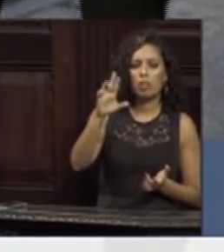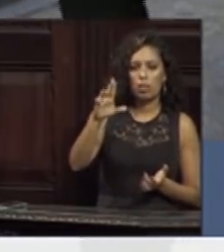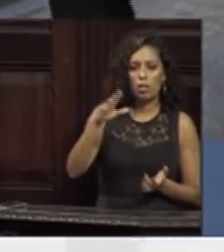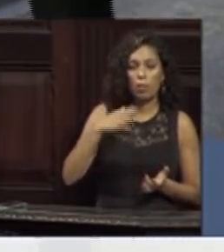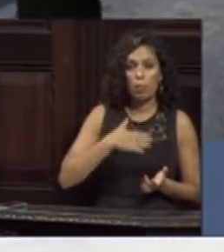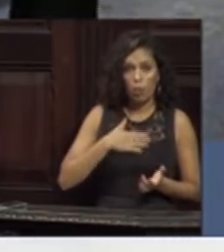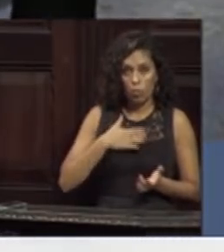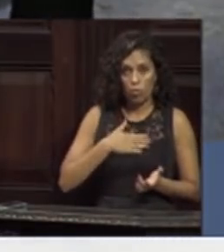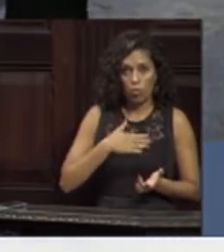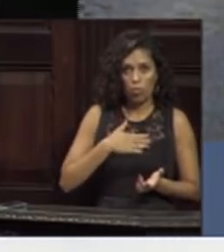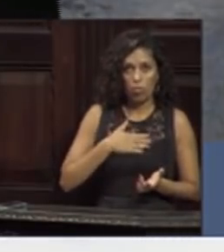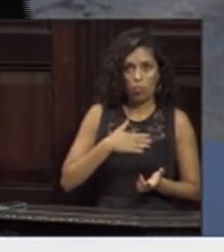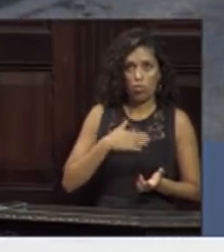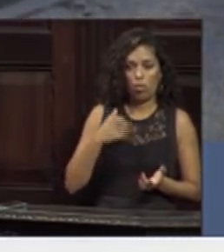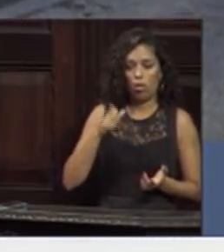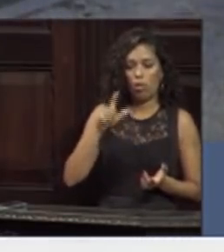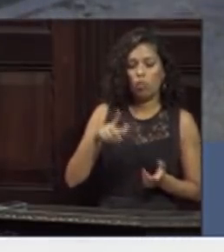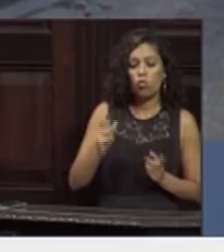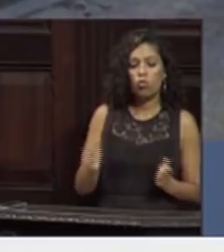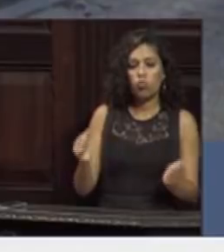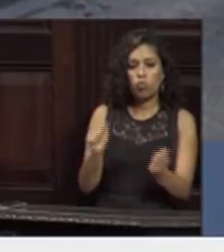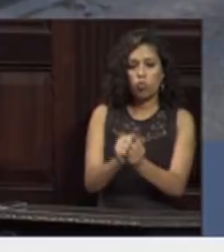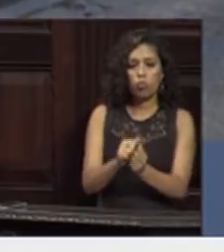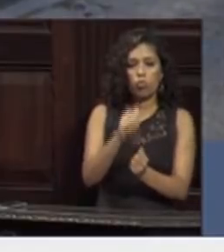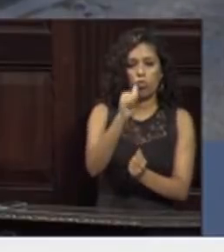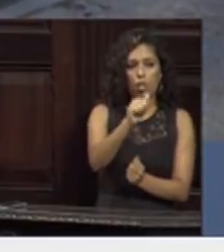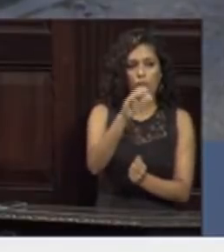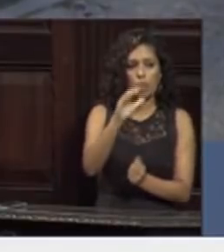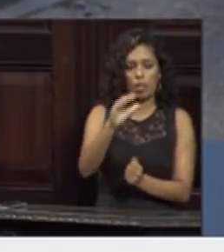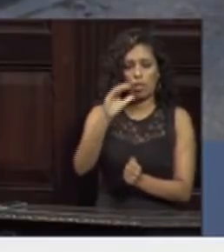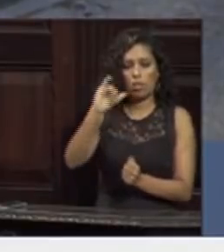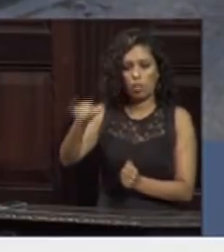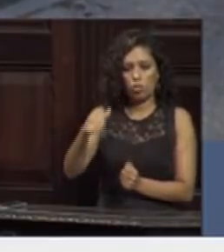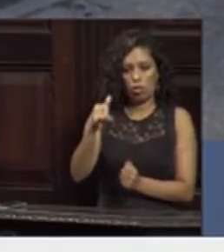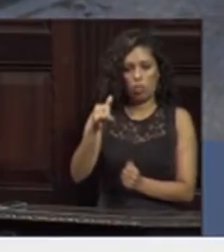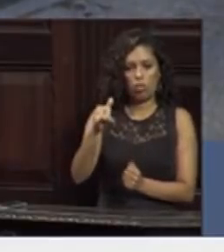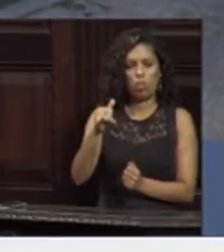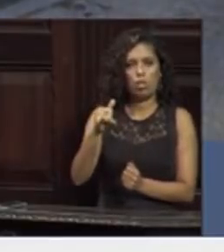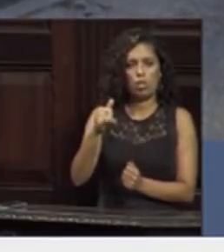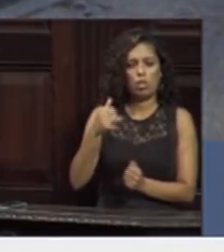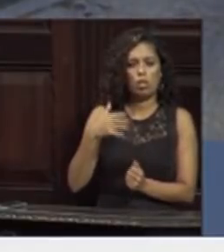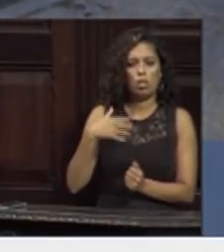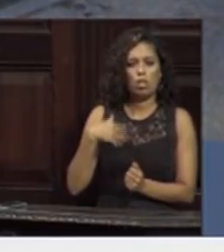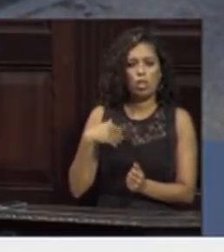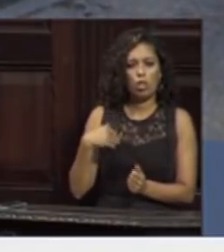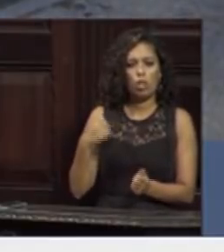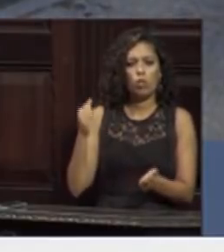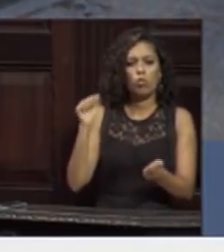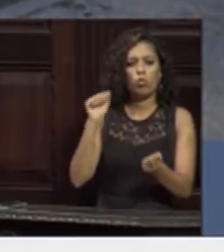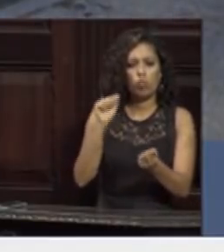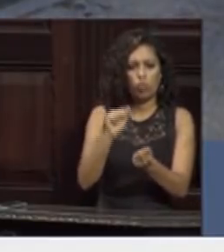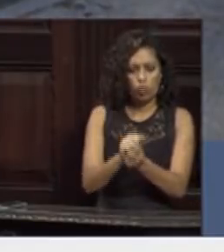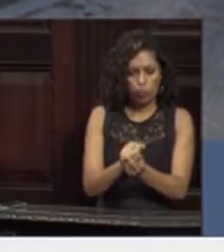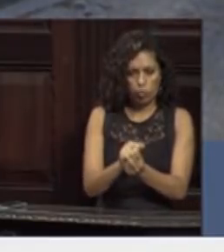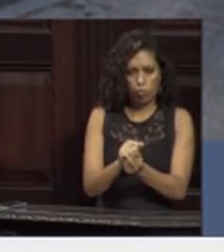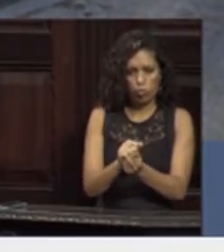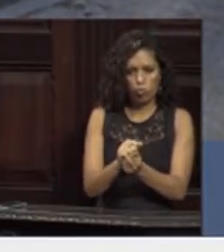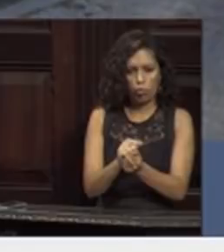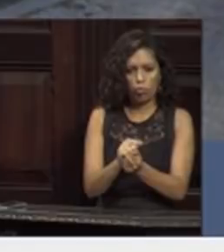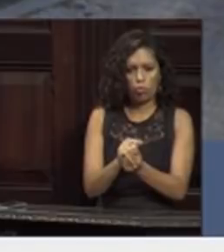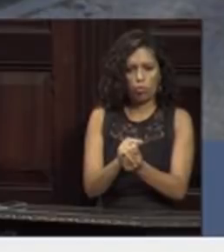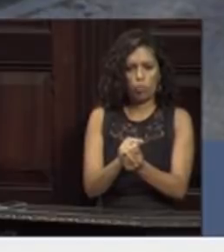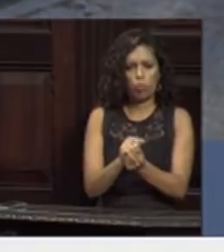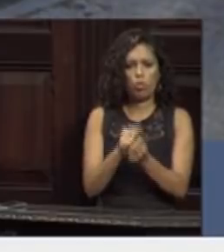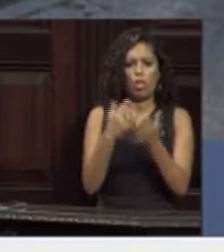parecer na CCJ, já esperando o contraditório do deputado Luiz Paulo. Favorável com subemenda aglutinativa às